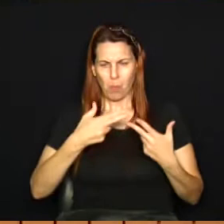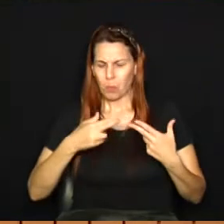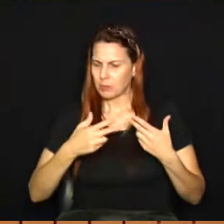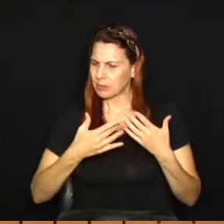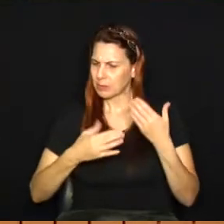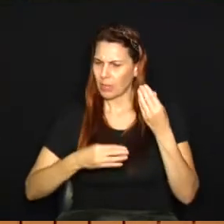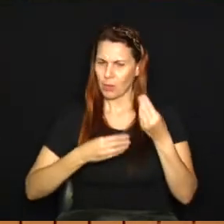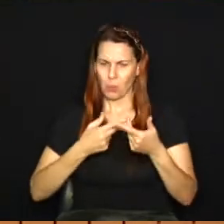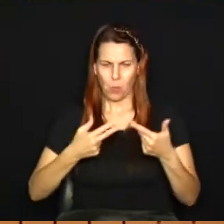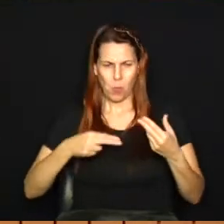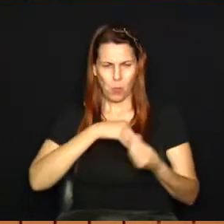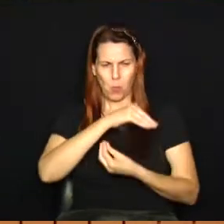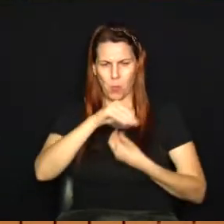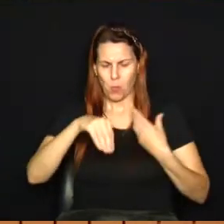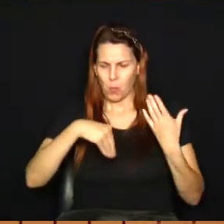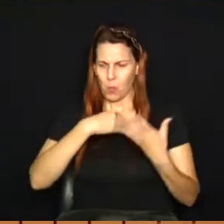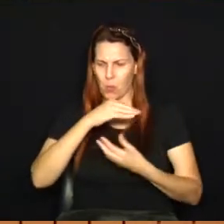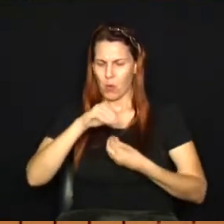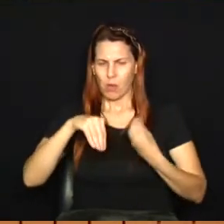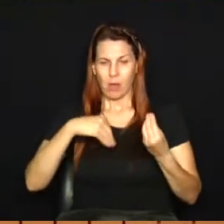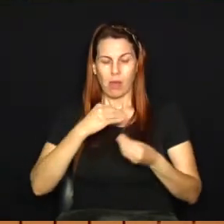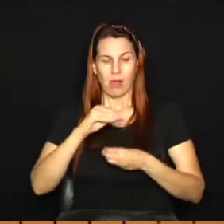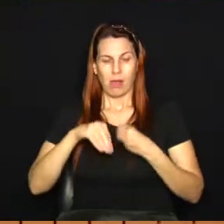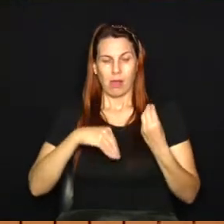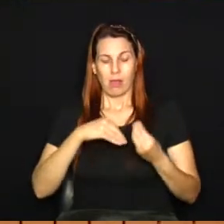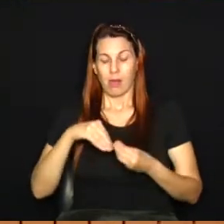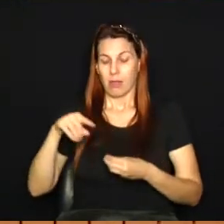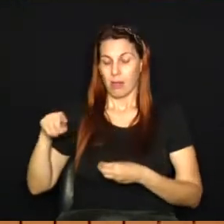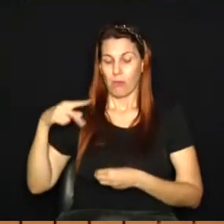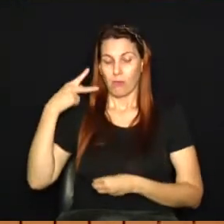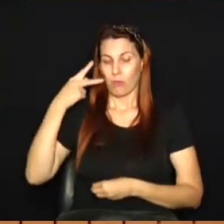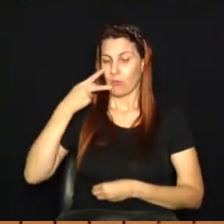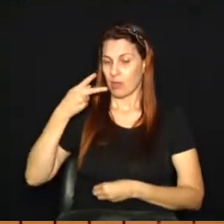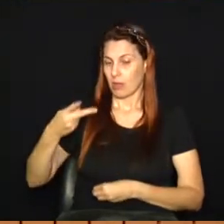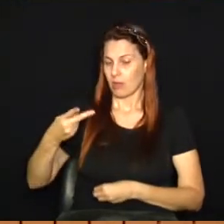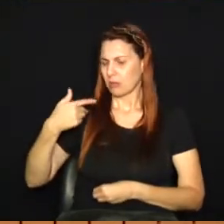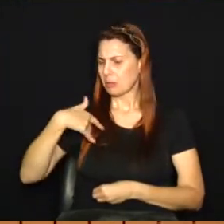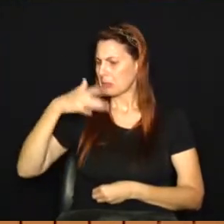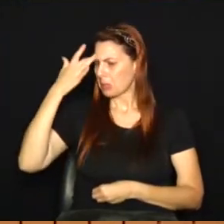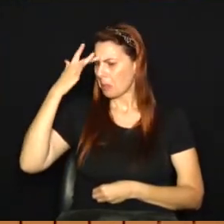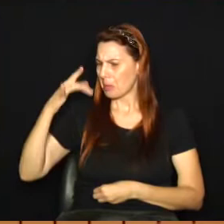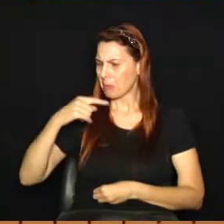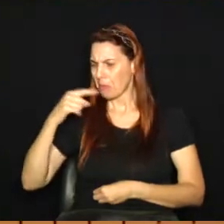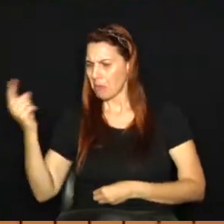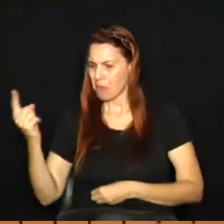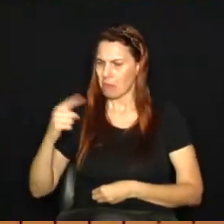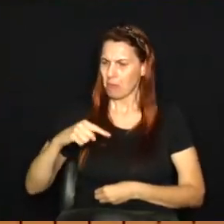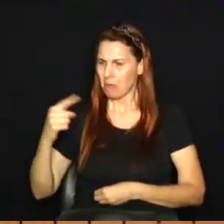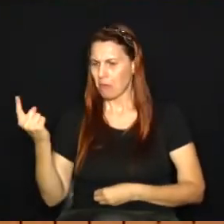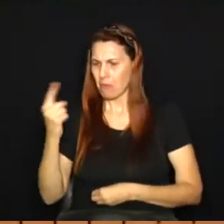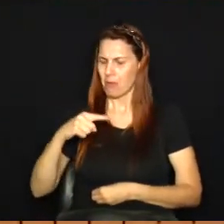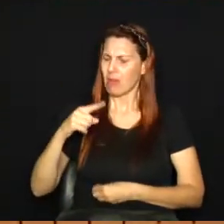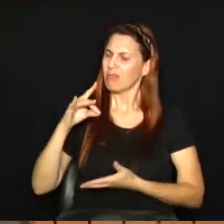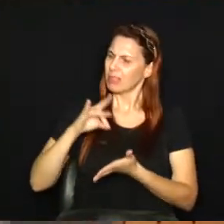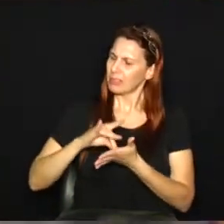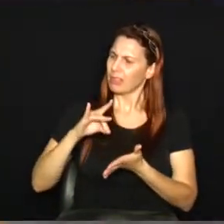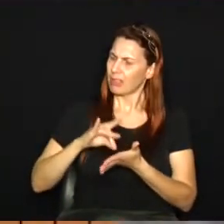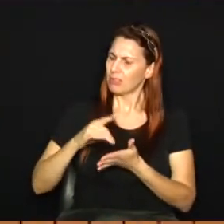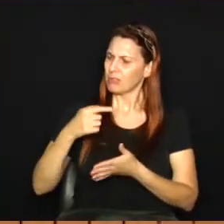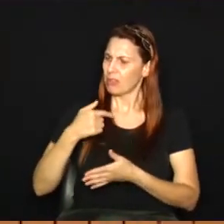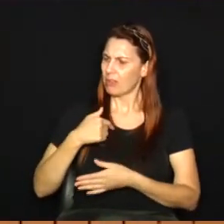coisas. Aí o Paulo disse assim, eu não sabia que você teve idas e vindas, né, para o seminário. É verdade,